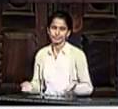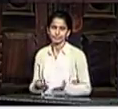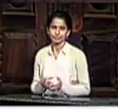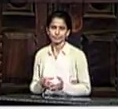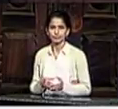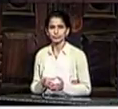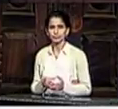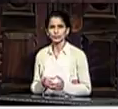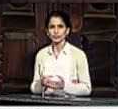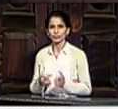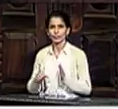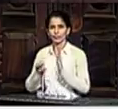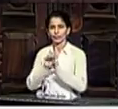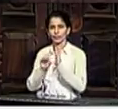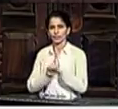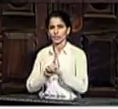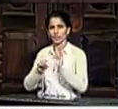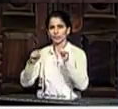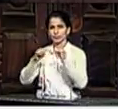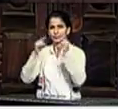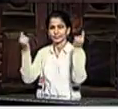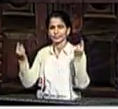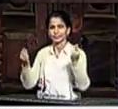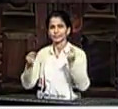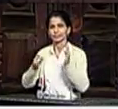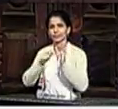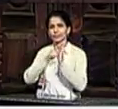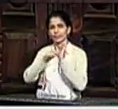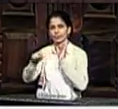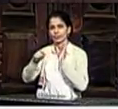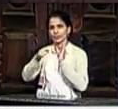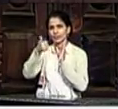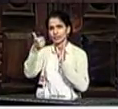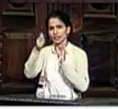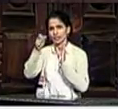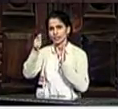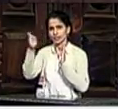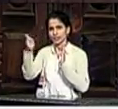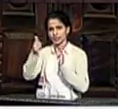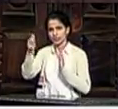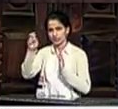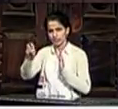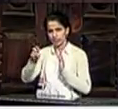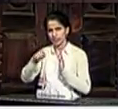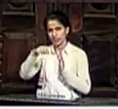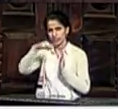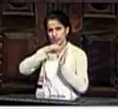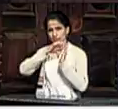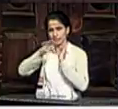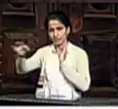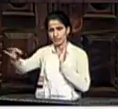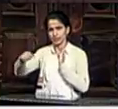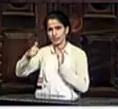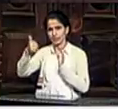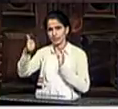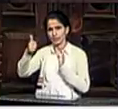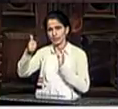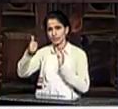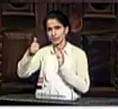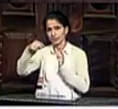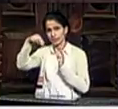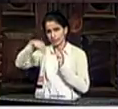o artigo 115, a linha N da Constituição Federal. Essas coisas têm que ser